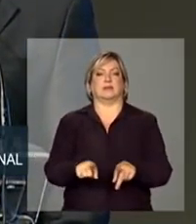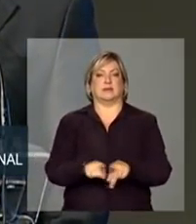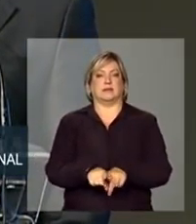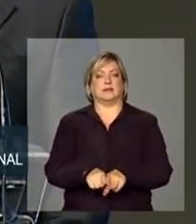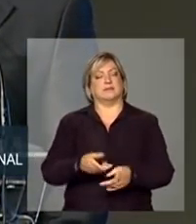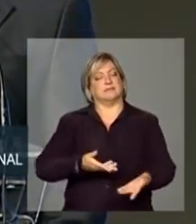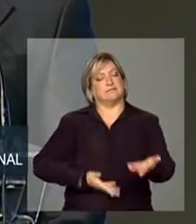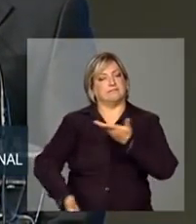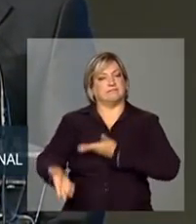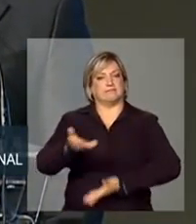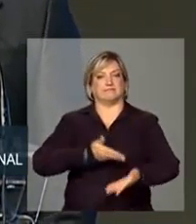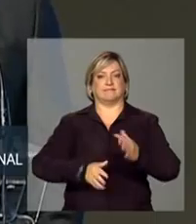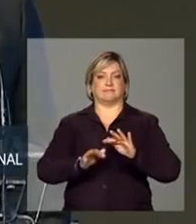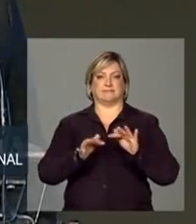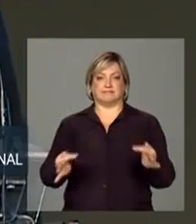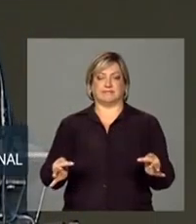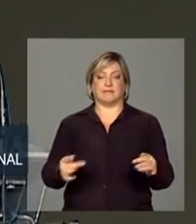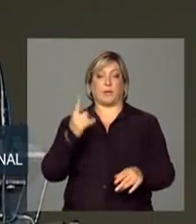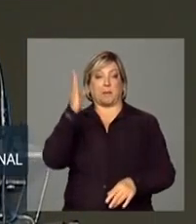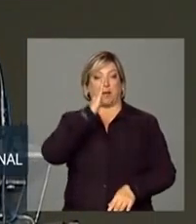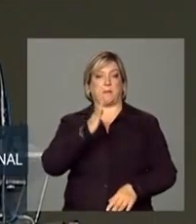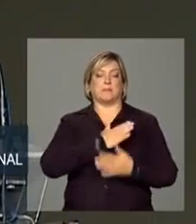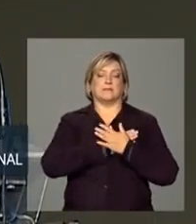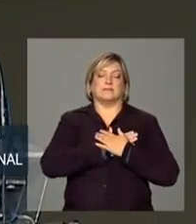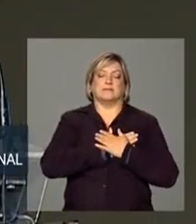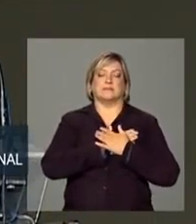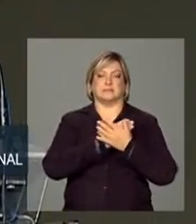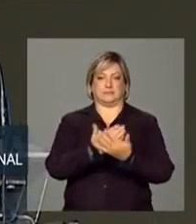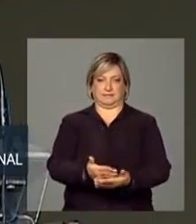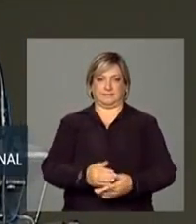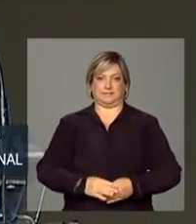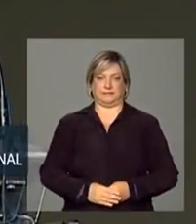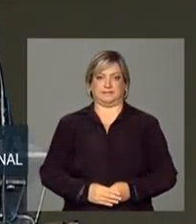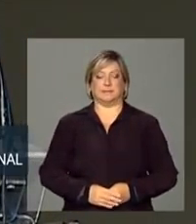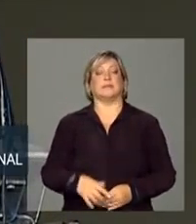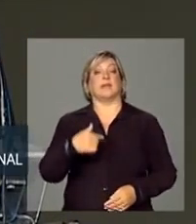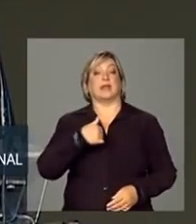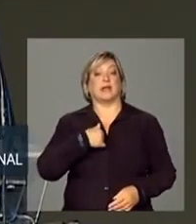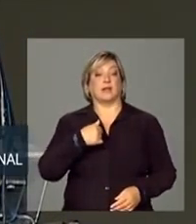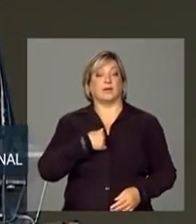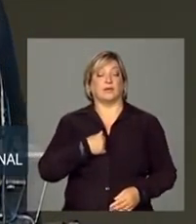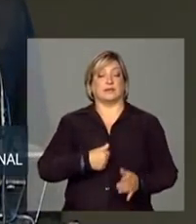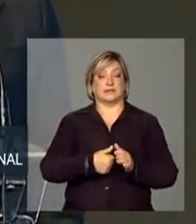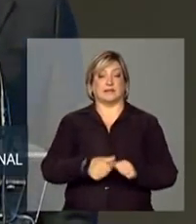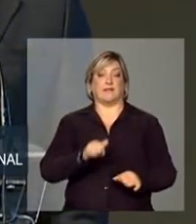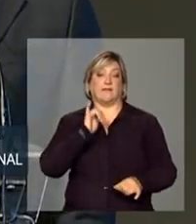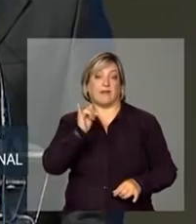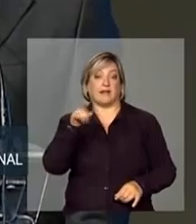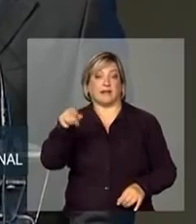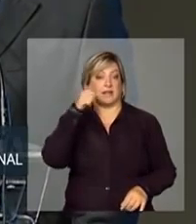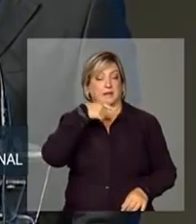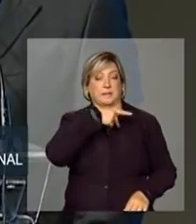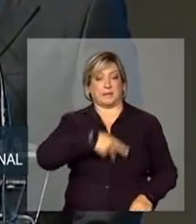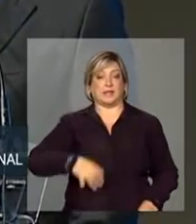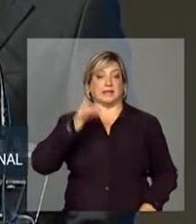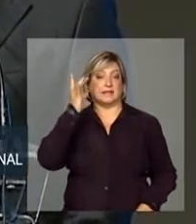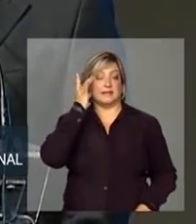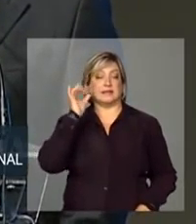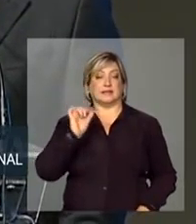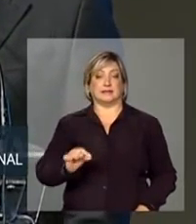possível realizar o sonho de construir um Brasil mais equilibrado, um Brasil